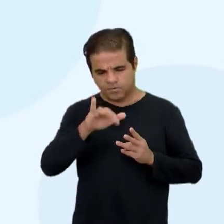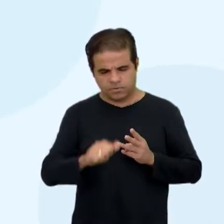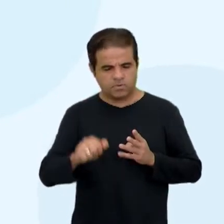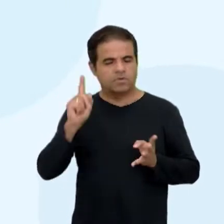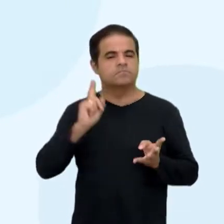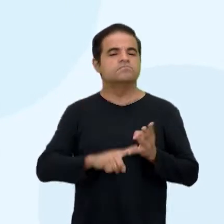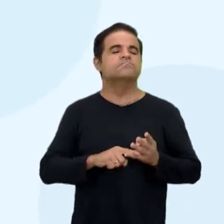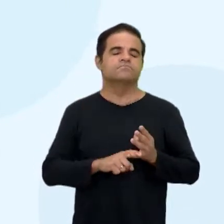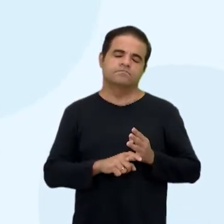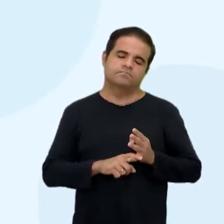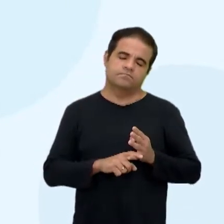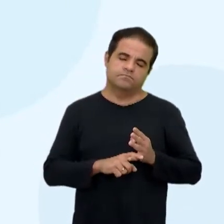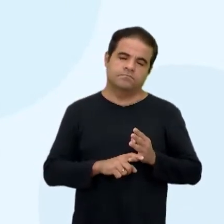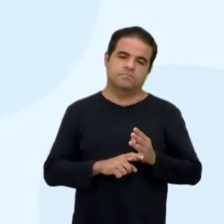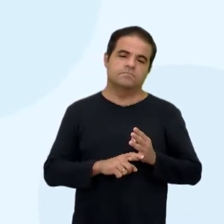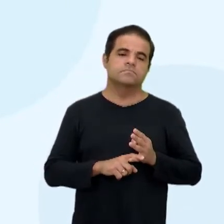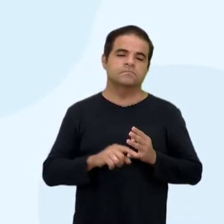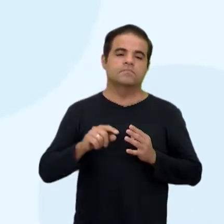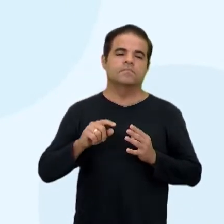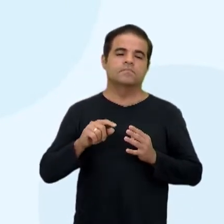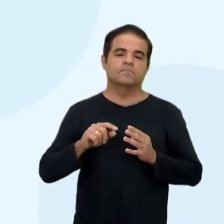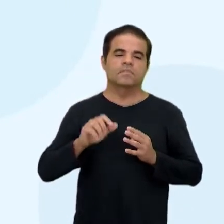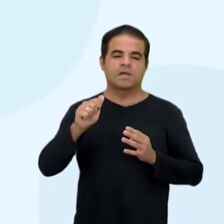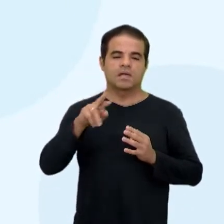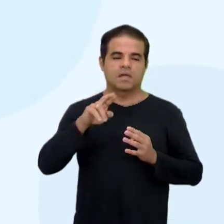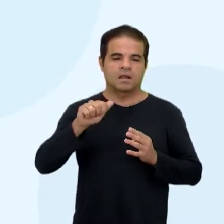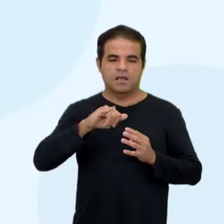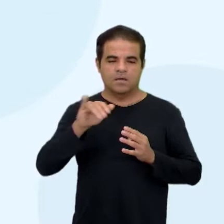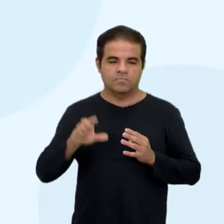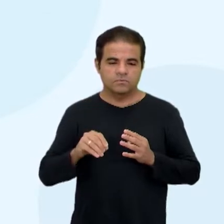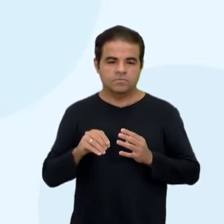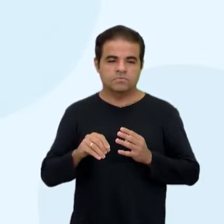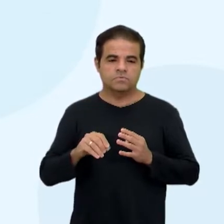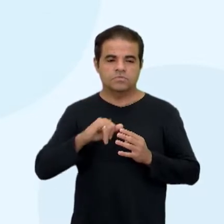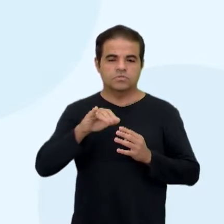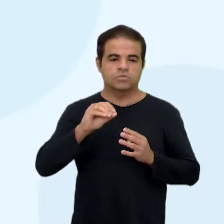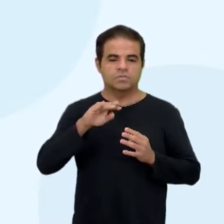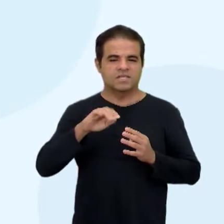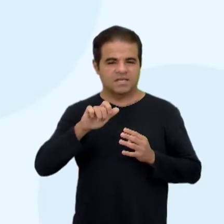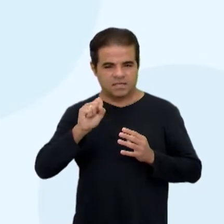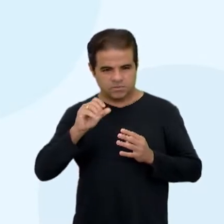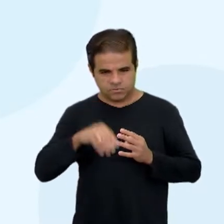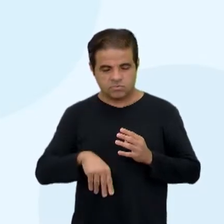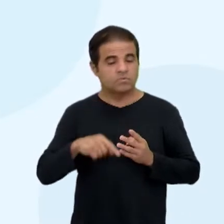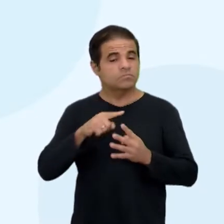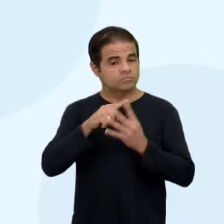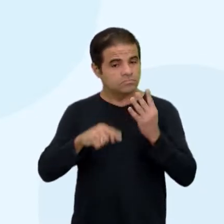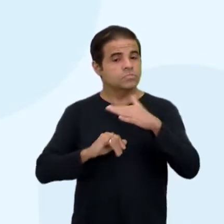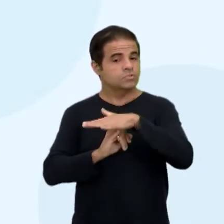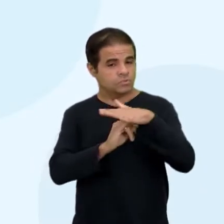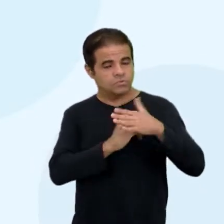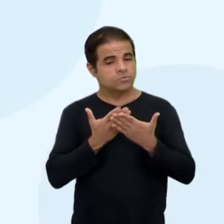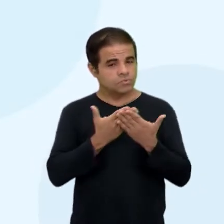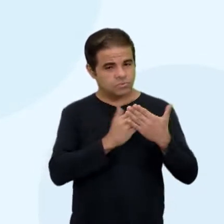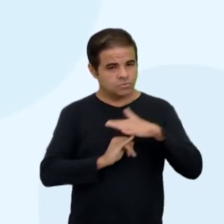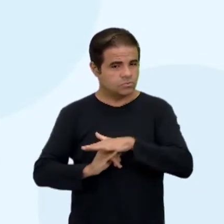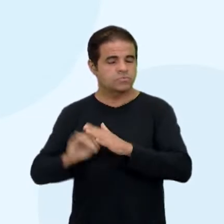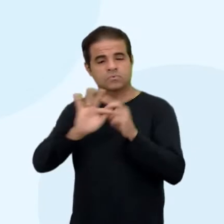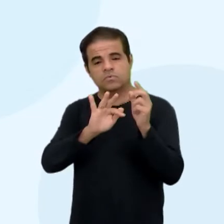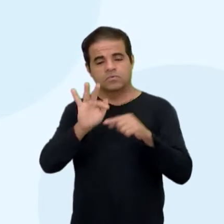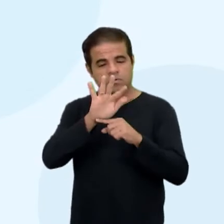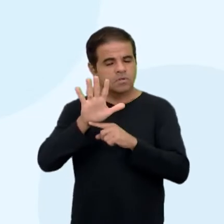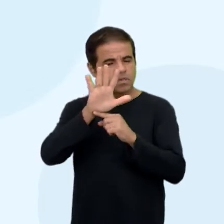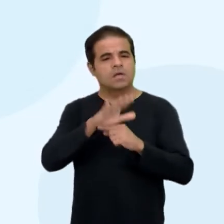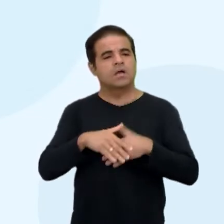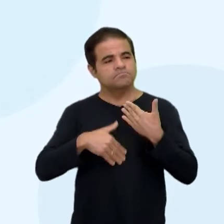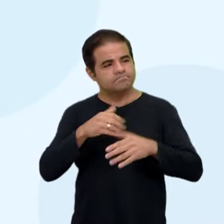Silva, Jonierso de Araújo da Cruz, que são estudantes lá do Instituto Federal. Então, estes foram estudantes